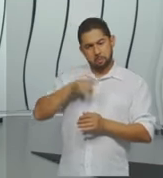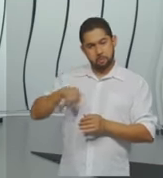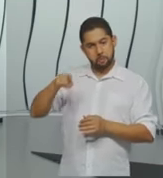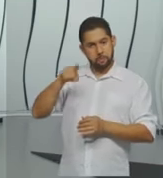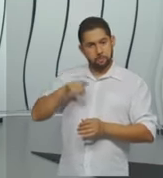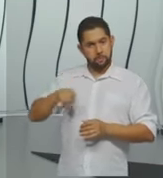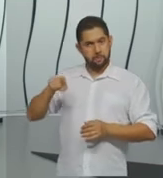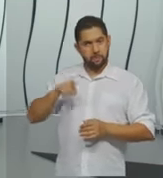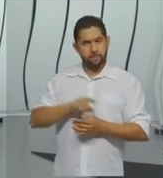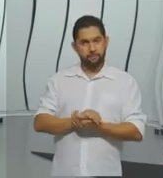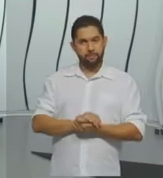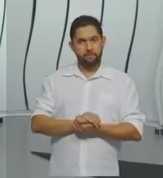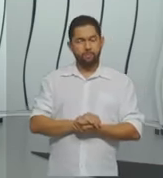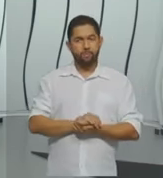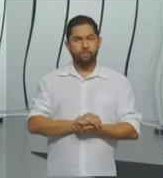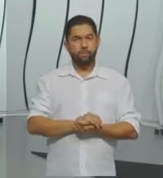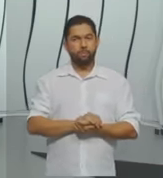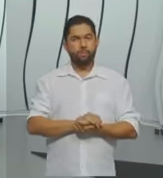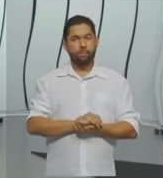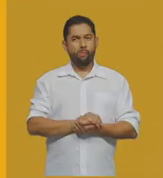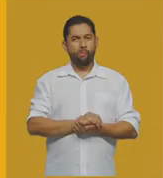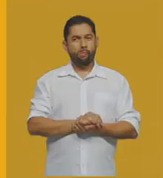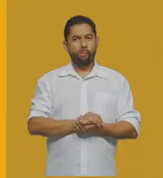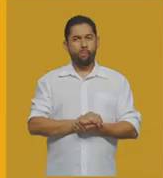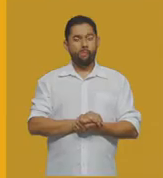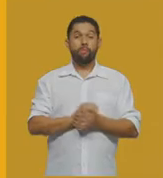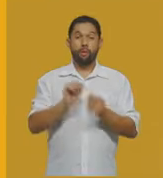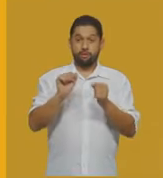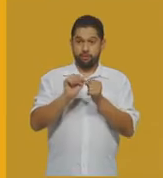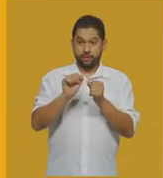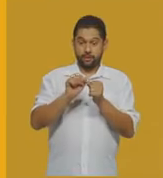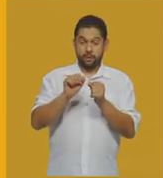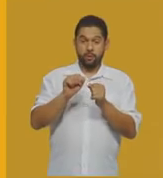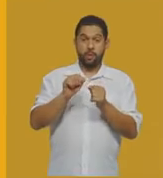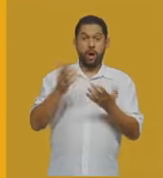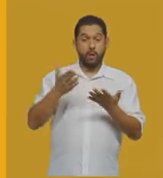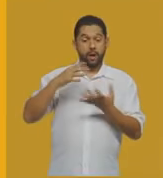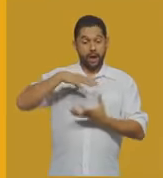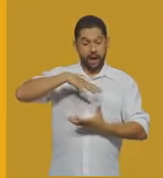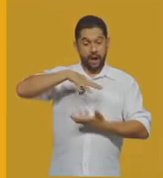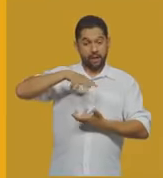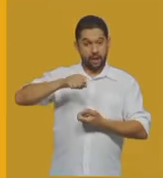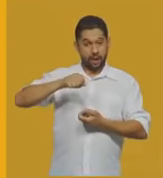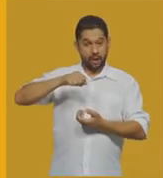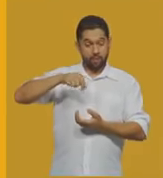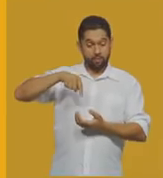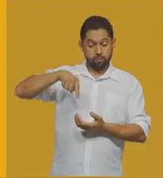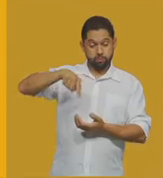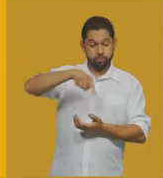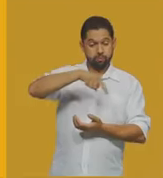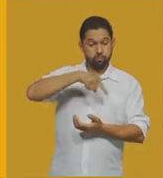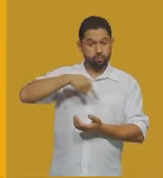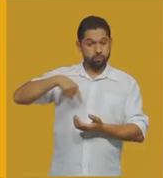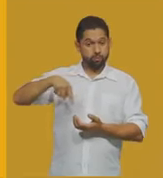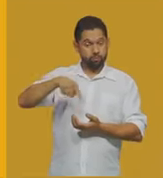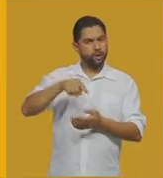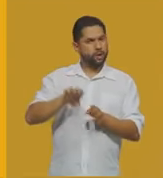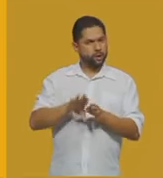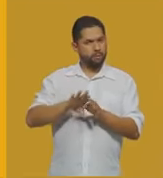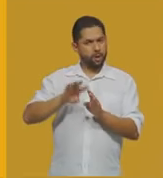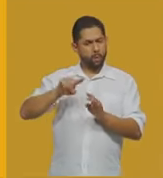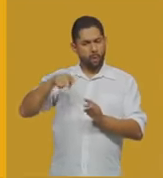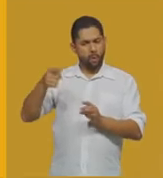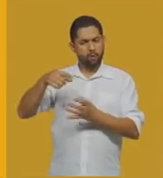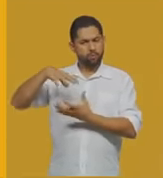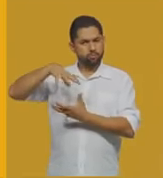esse movimento circular e fazendo um movimento circular grande aqui, ele vai começar a descrever essa trajetória, que vai ter hora que vai